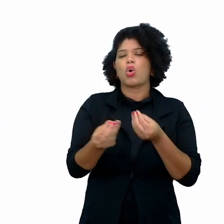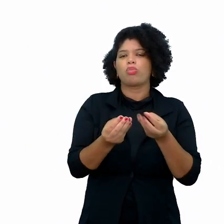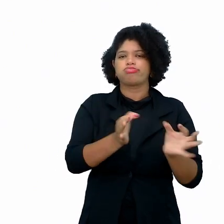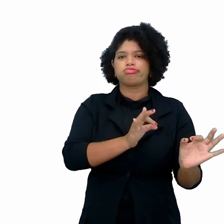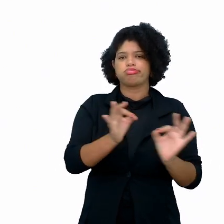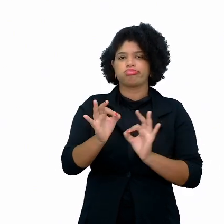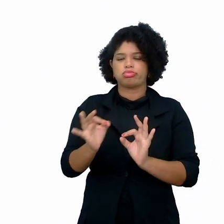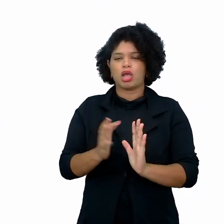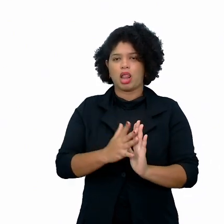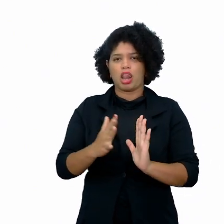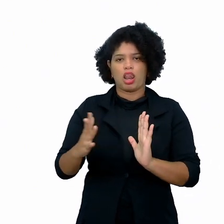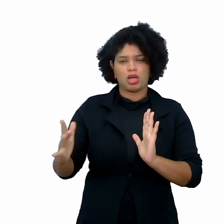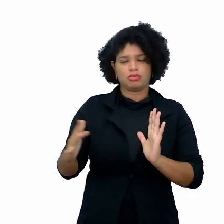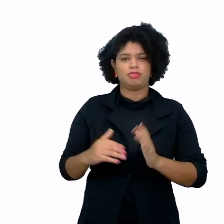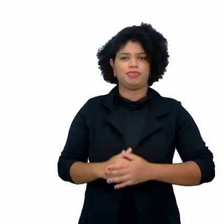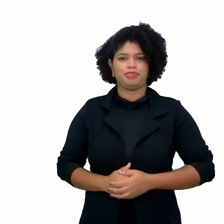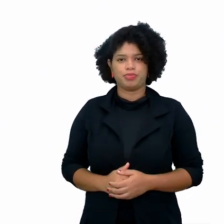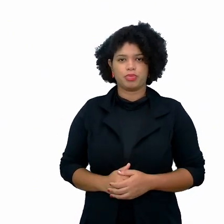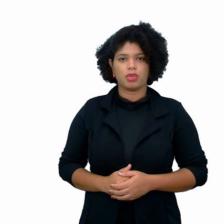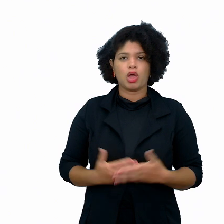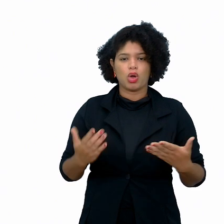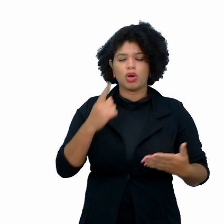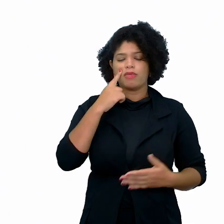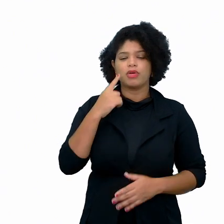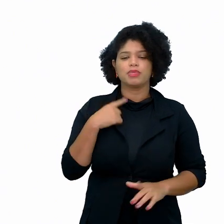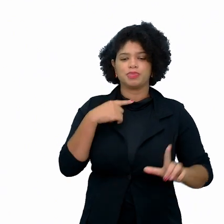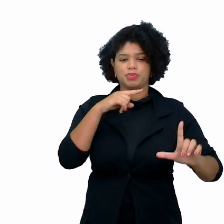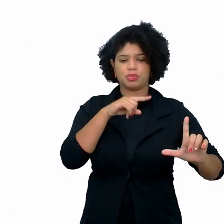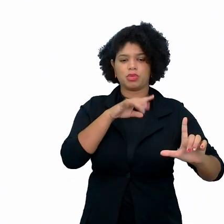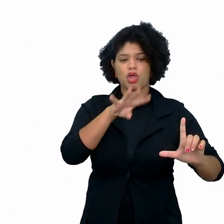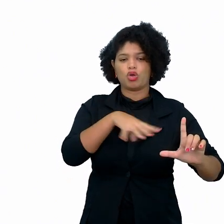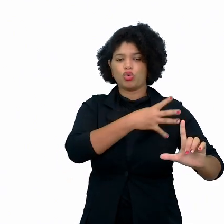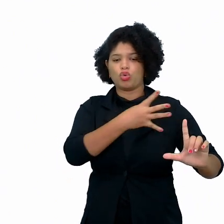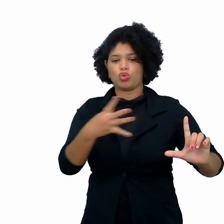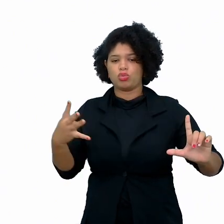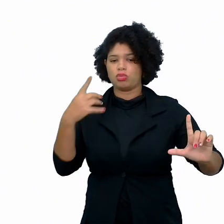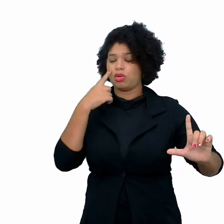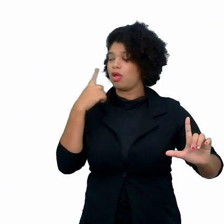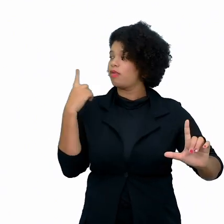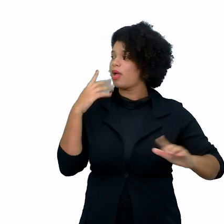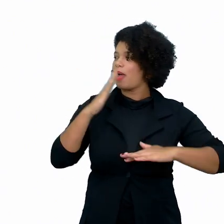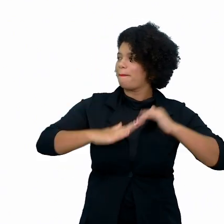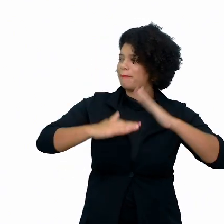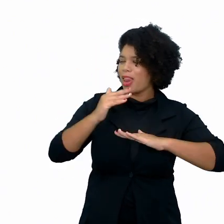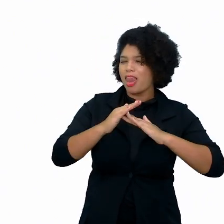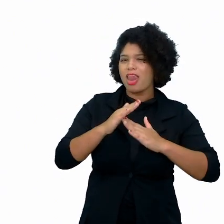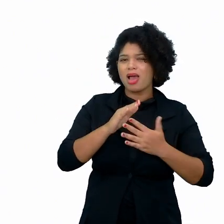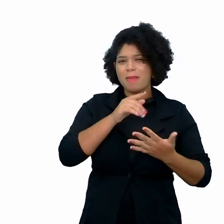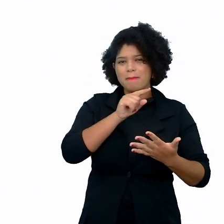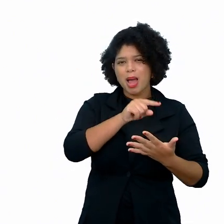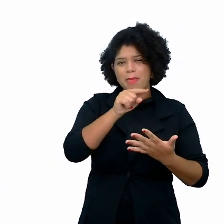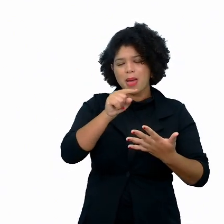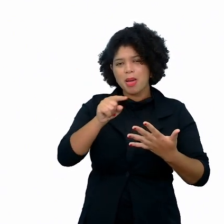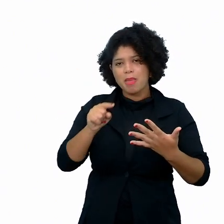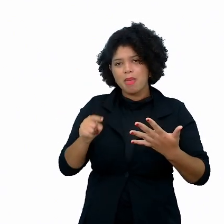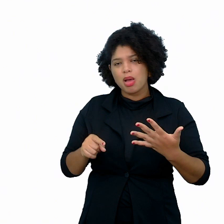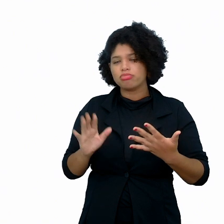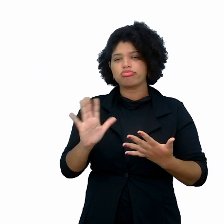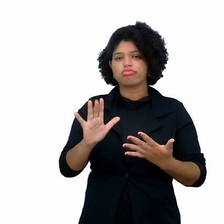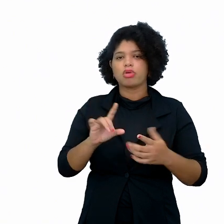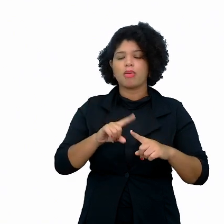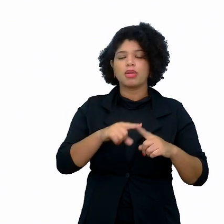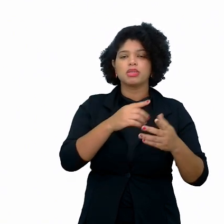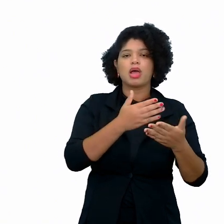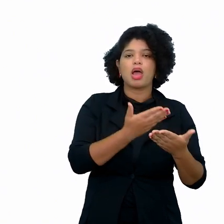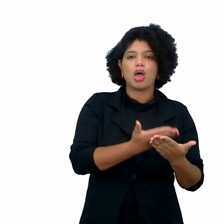organizada a sequência. Neste momento, não nos ateremos às habilidades, mas transcorreremos pelas